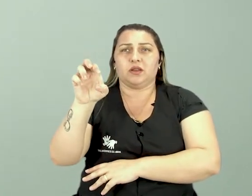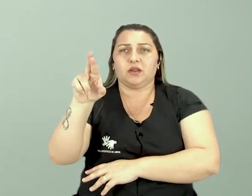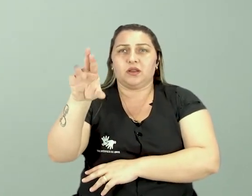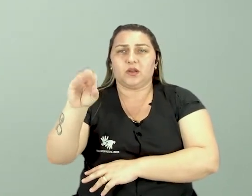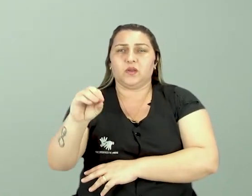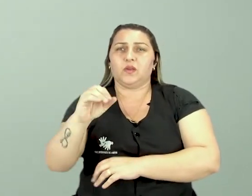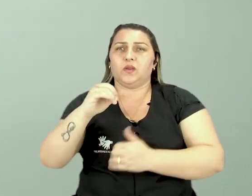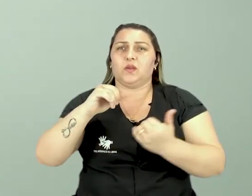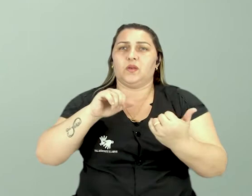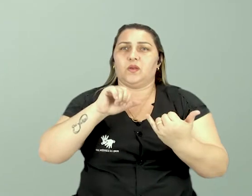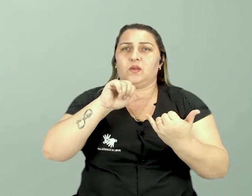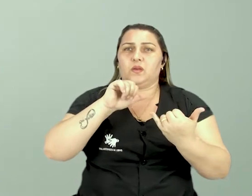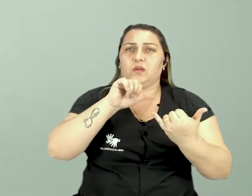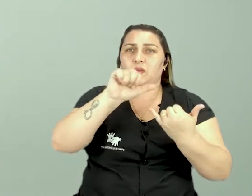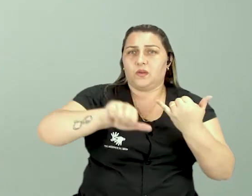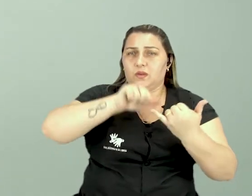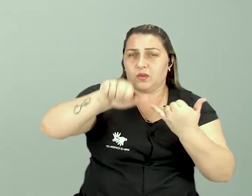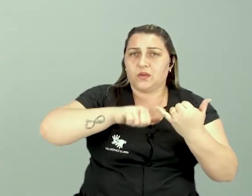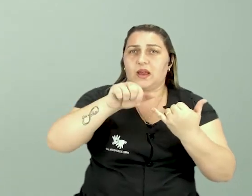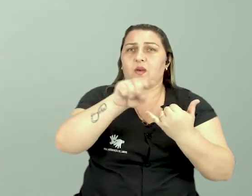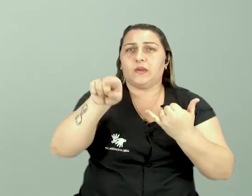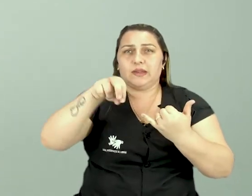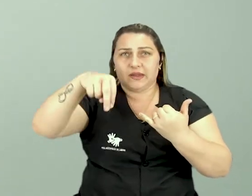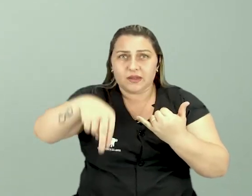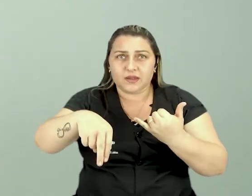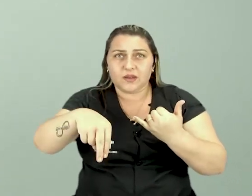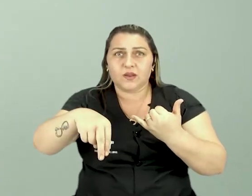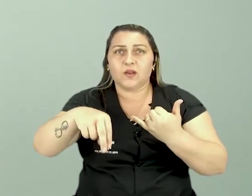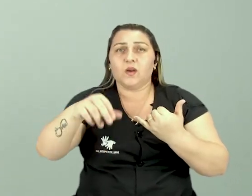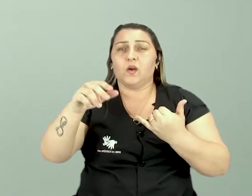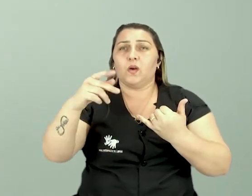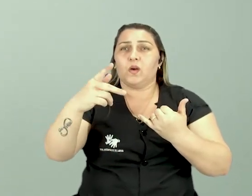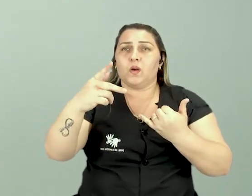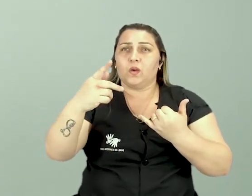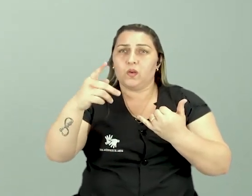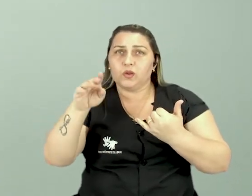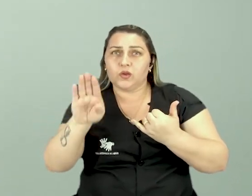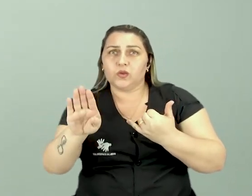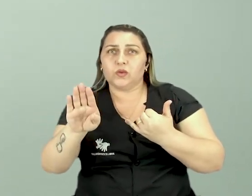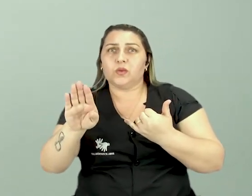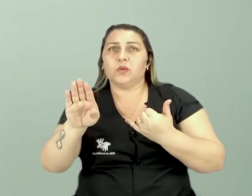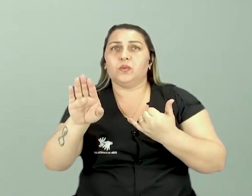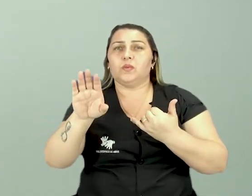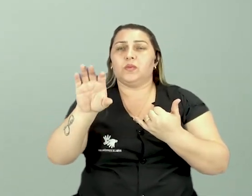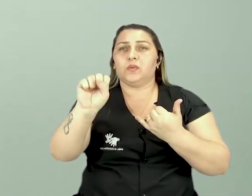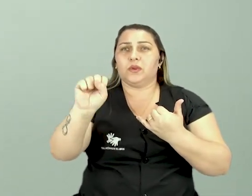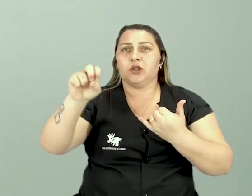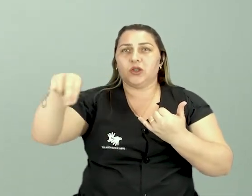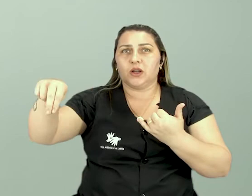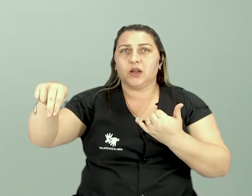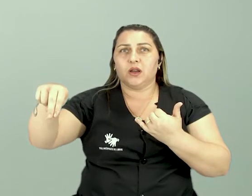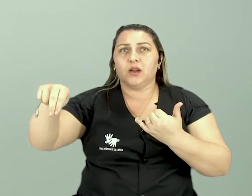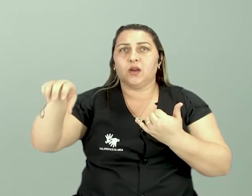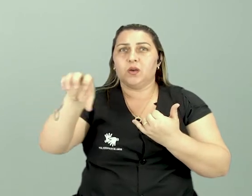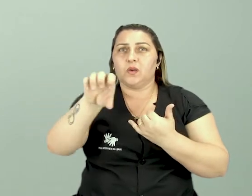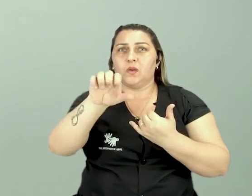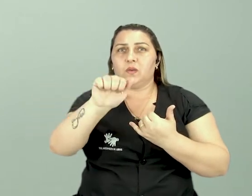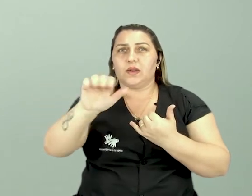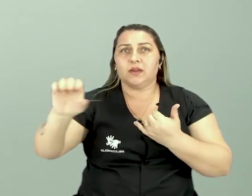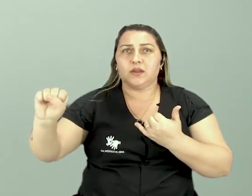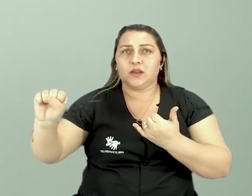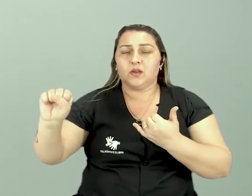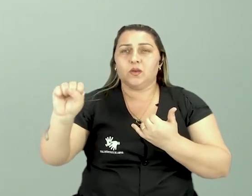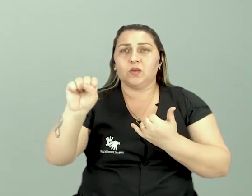que vai estar presente nessa substância é o zinco, o chumbo, o estanho, o